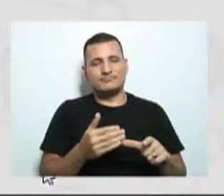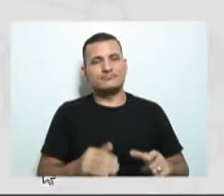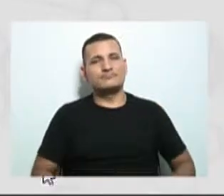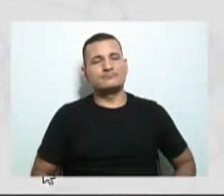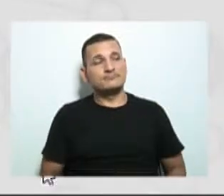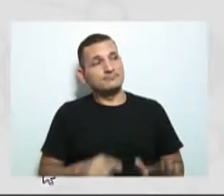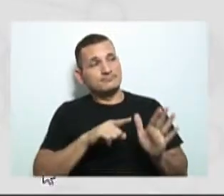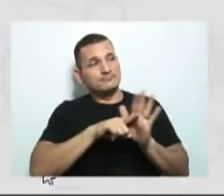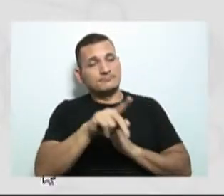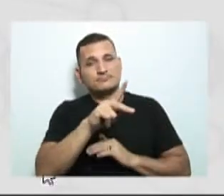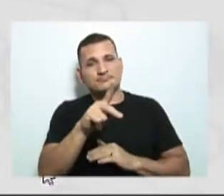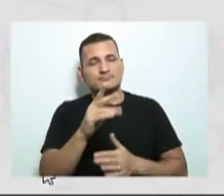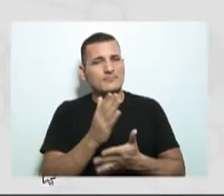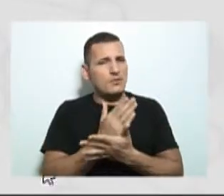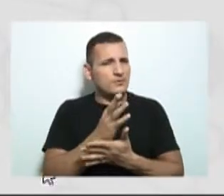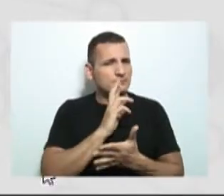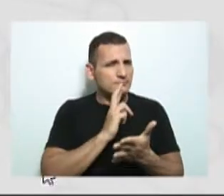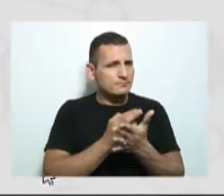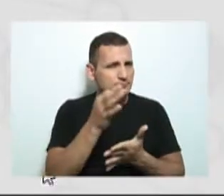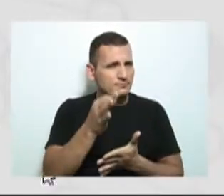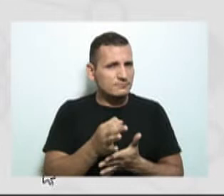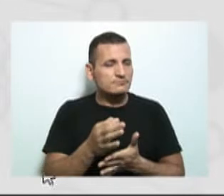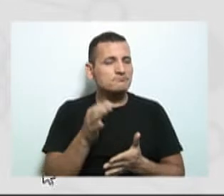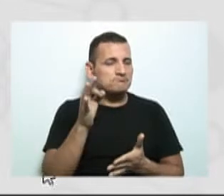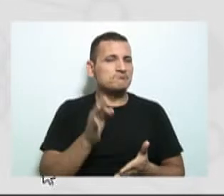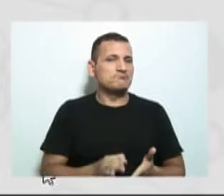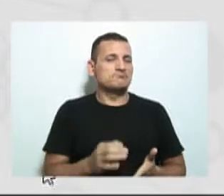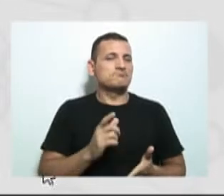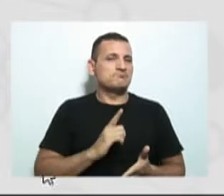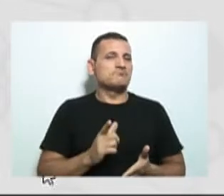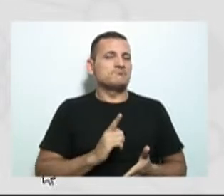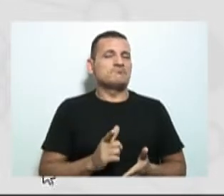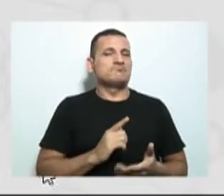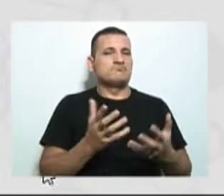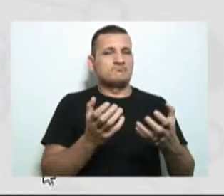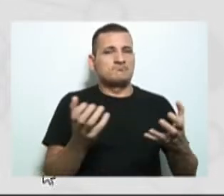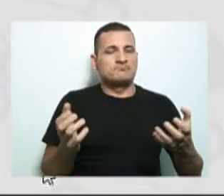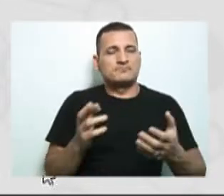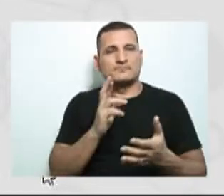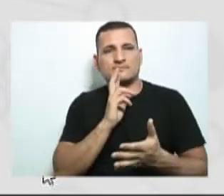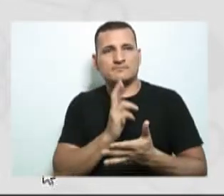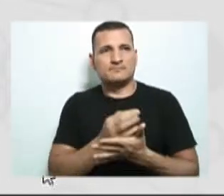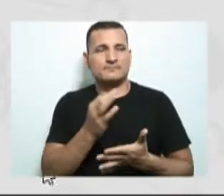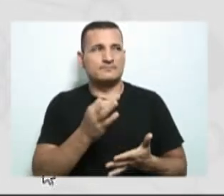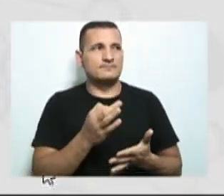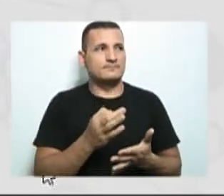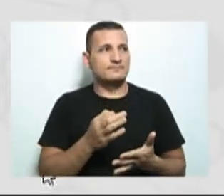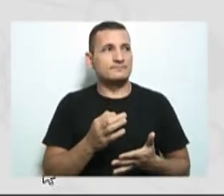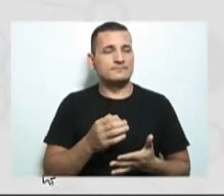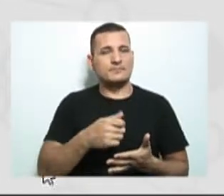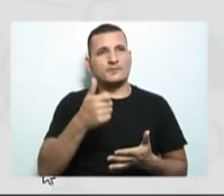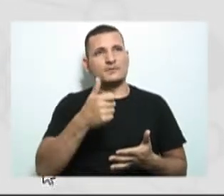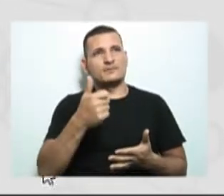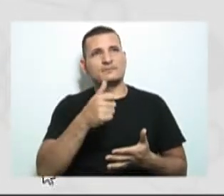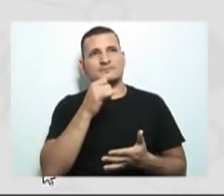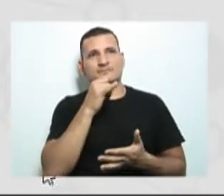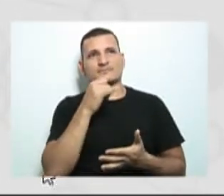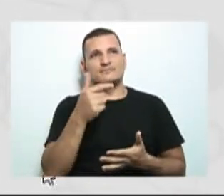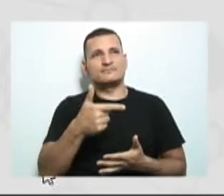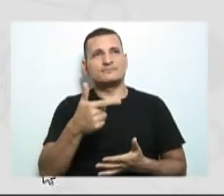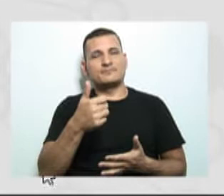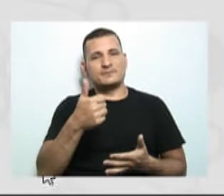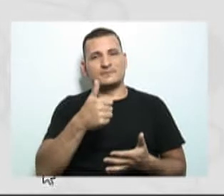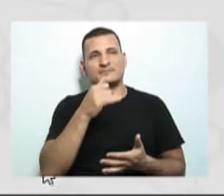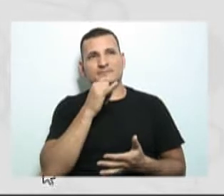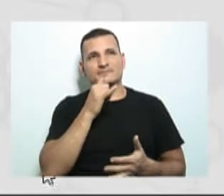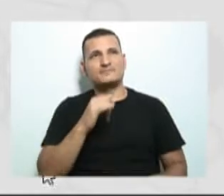professora? Acertou. Sério? Acertaram. Bastante pessoas acertaram. O primeiro exemplo ou o segundo exemplo? O primeiro. O primeiro lá, né? O Primeiro. primeiro faz